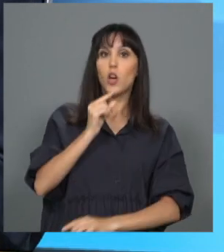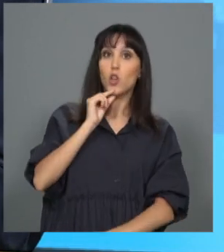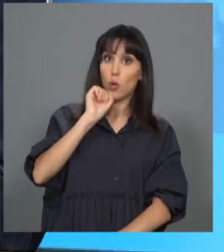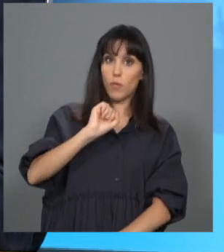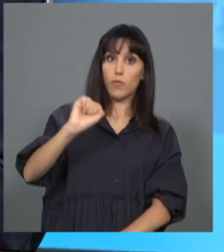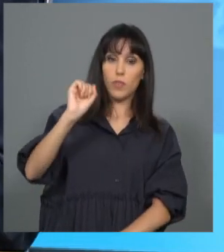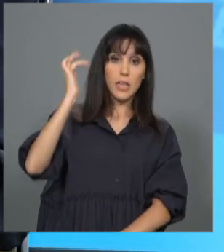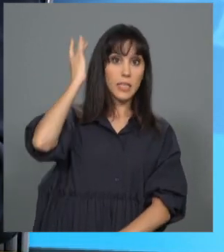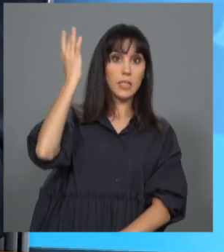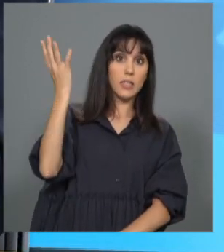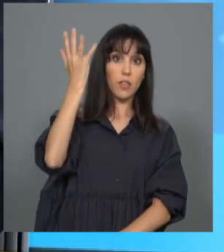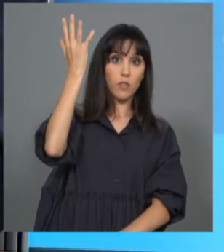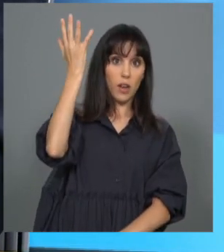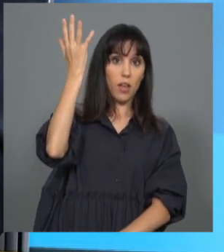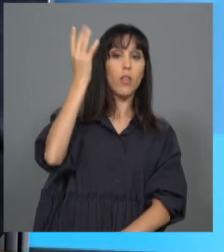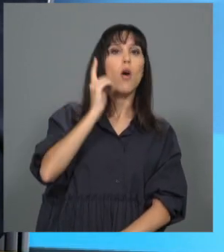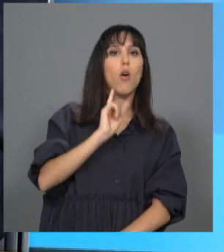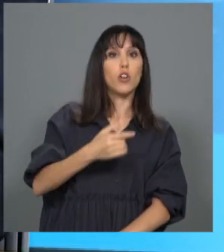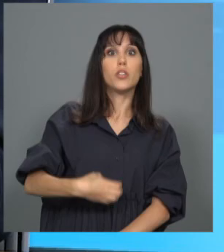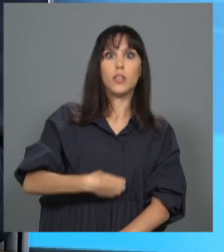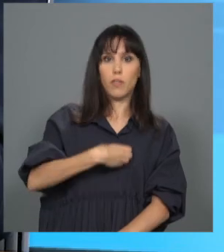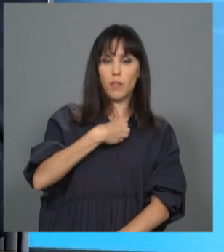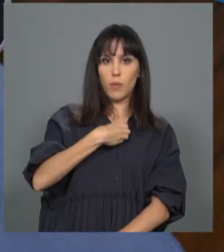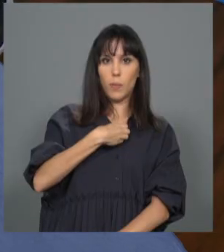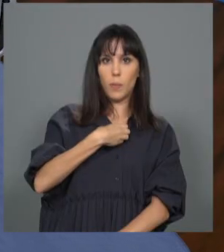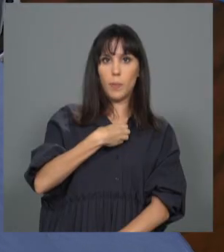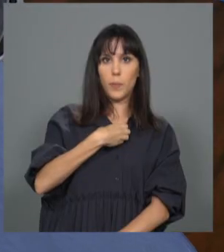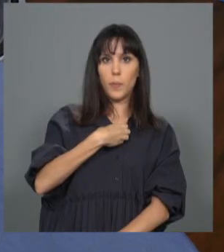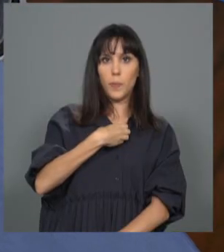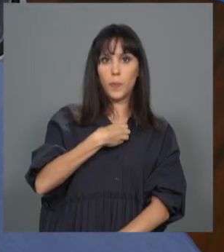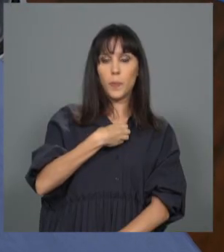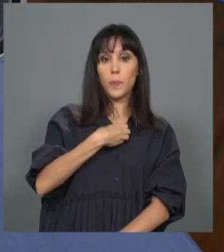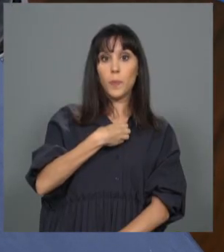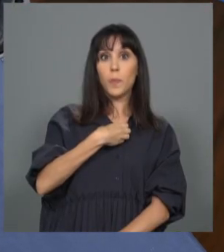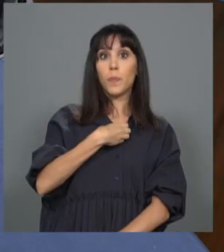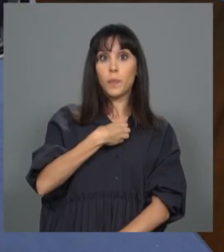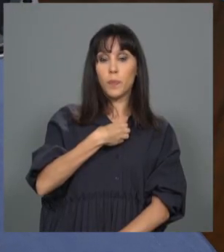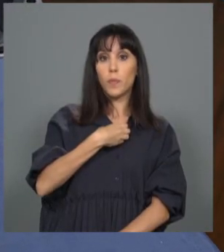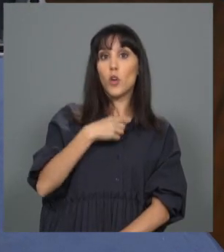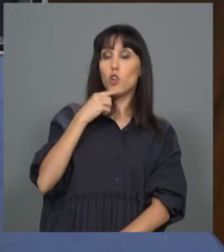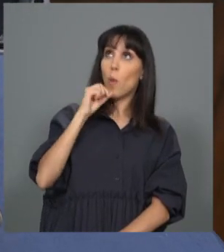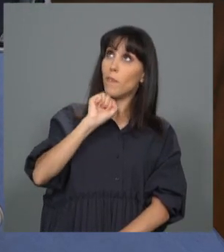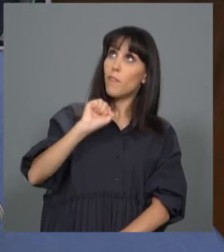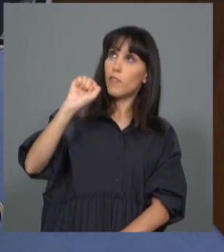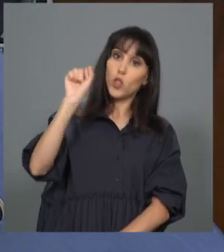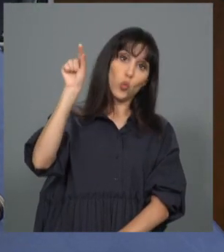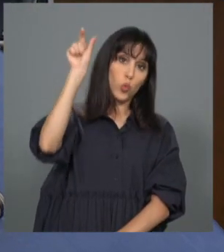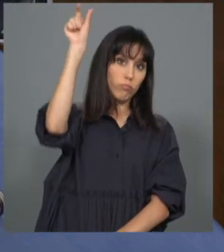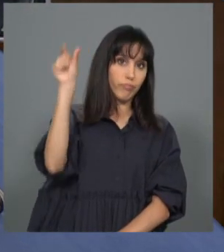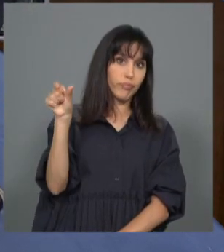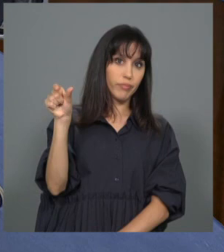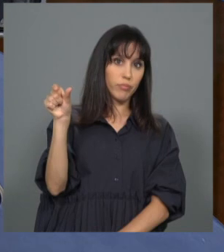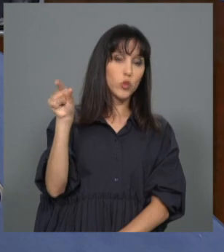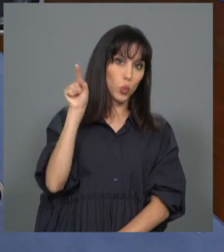santificado seja o teu nome, significaria então que o teu nome, ou seja, a tua pessoa, que